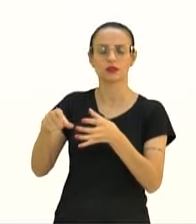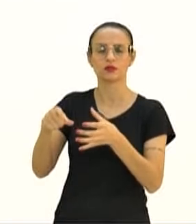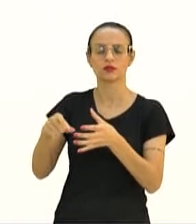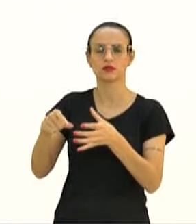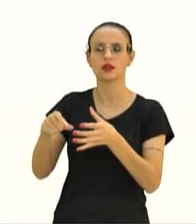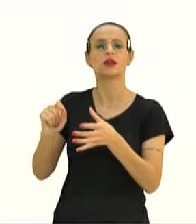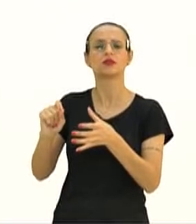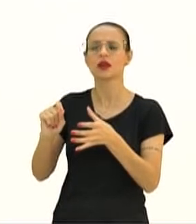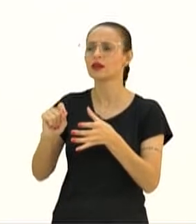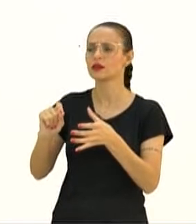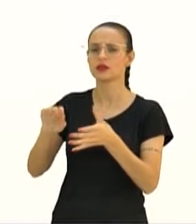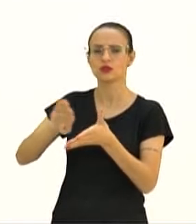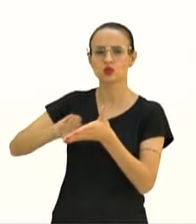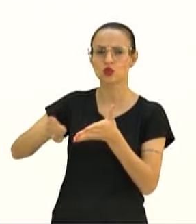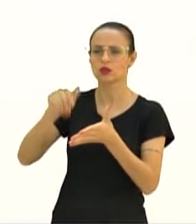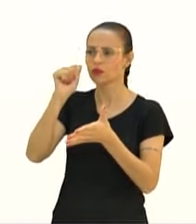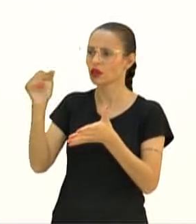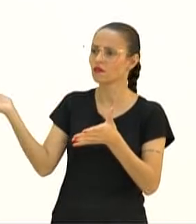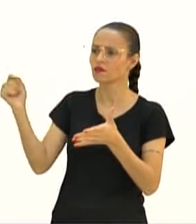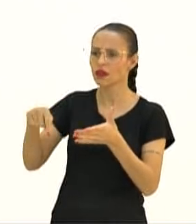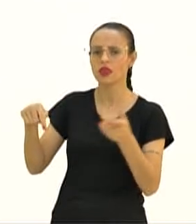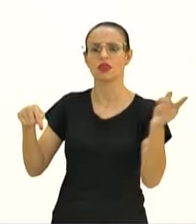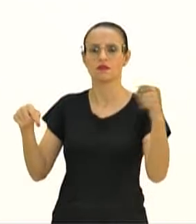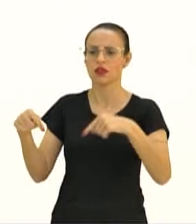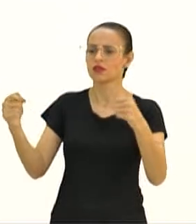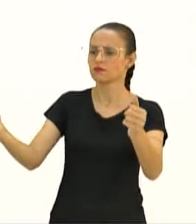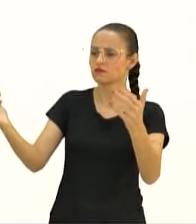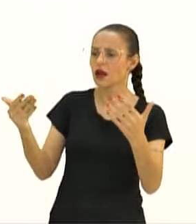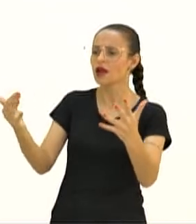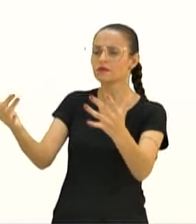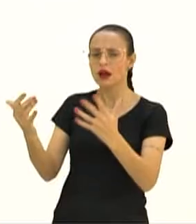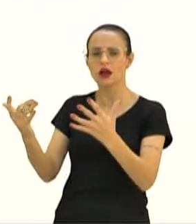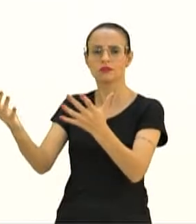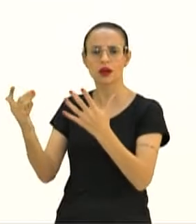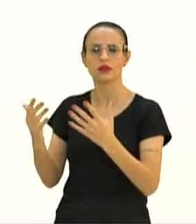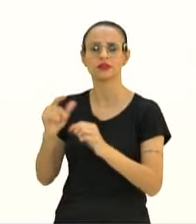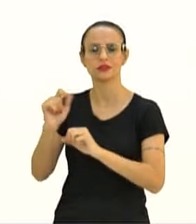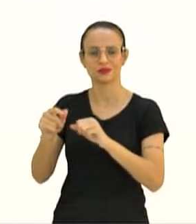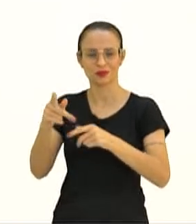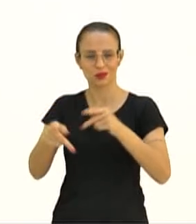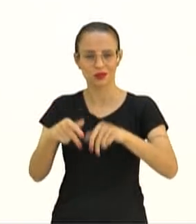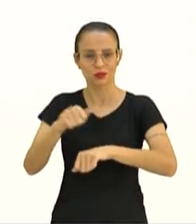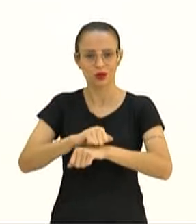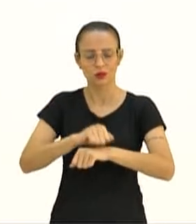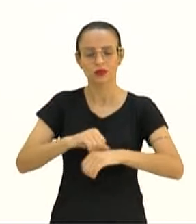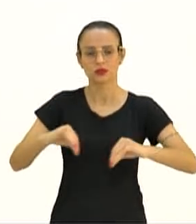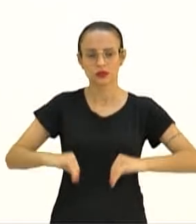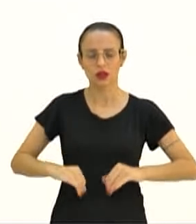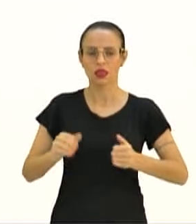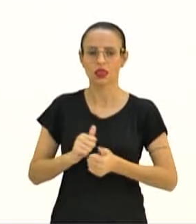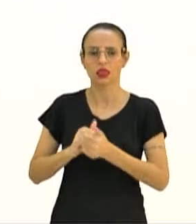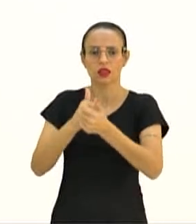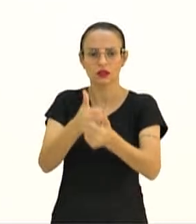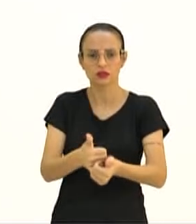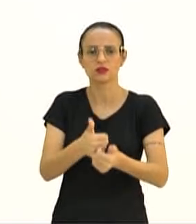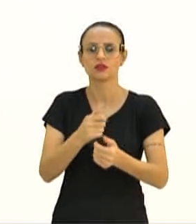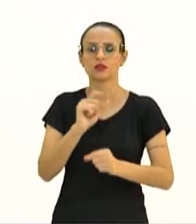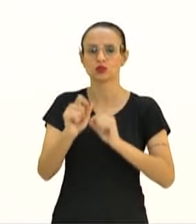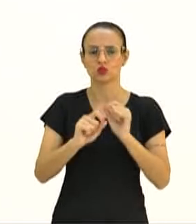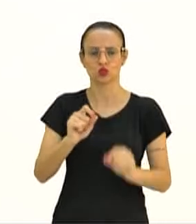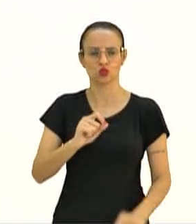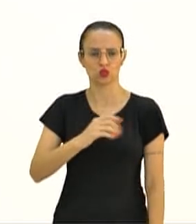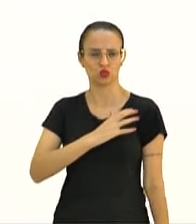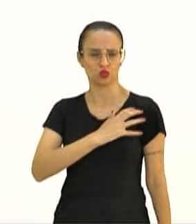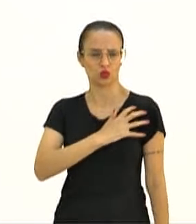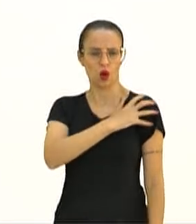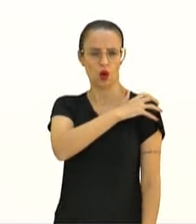excluídos sociais, né, mulheres, vai incluir a população pobre, aquelas pessoas que sofriam perseguição dos coronéis,